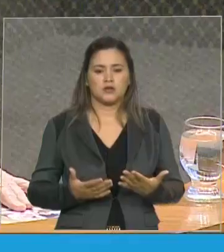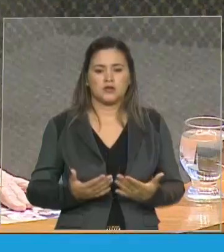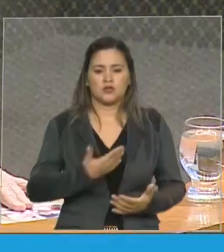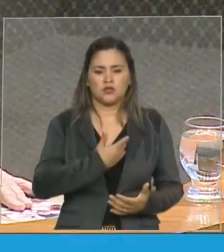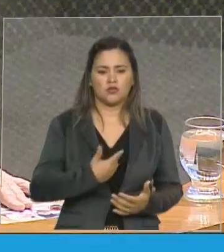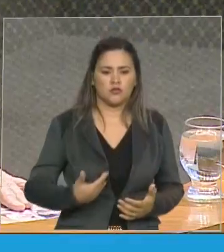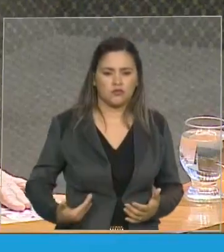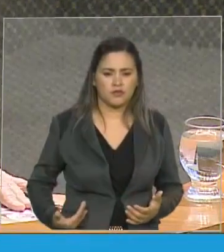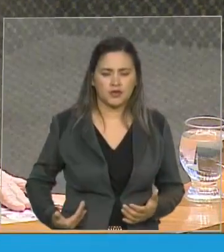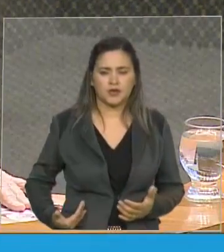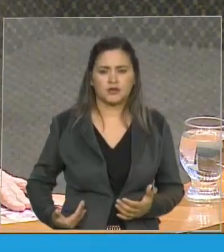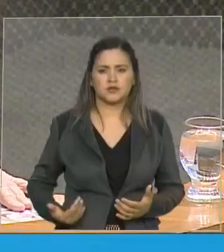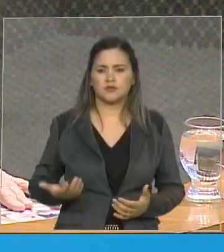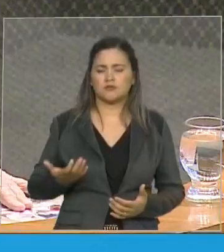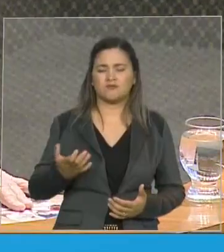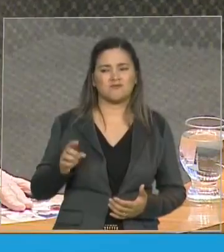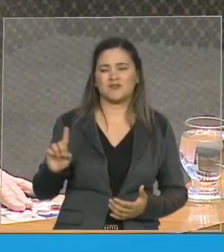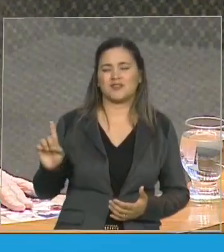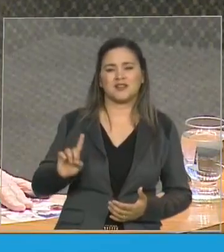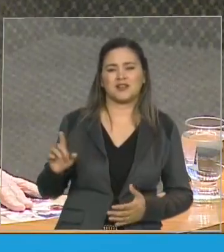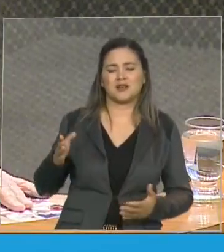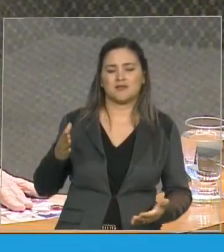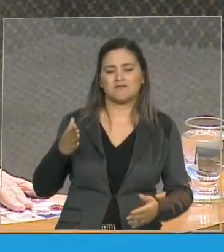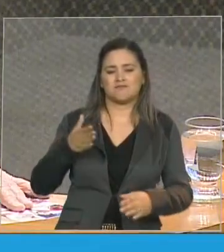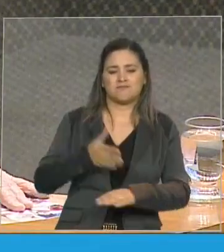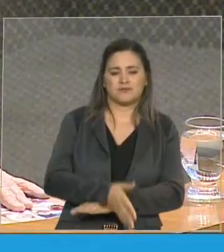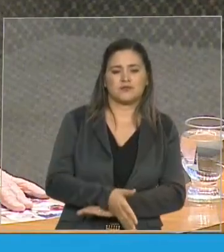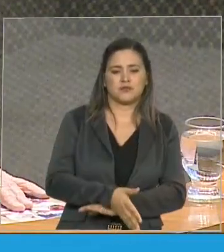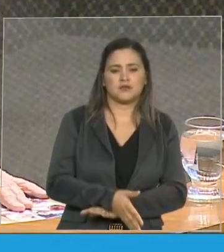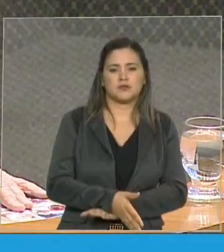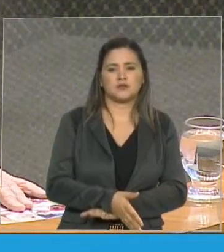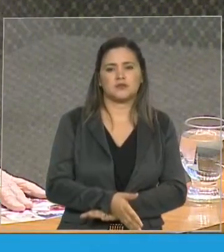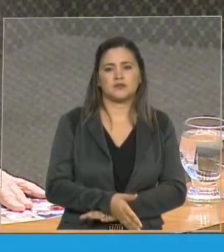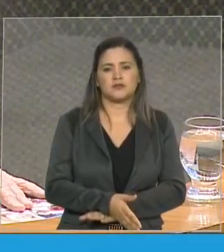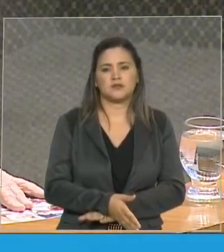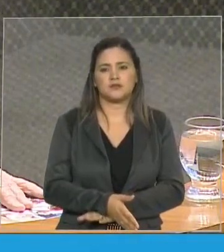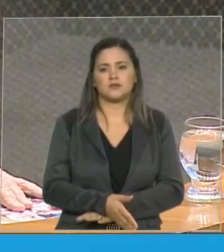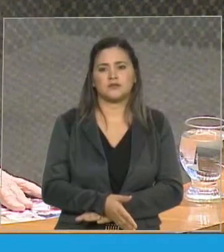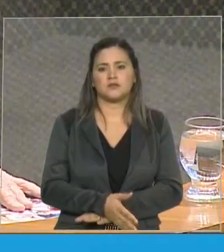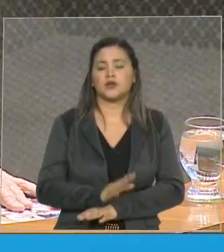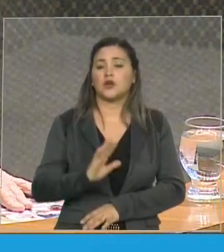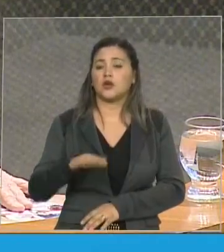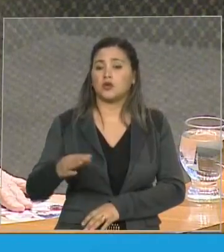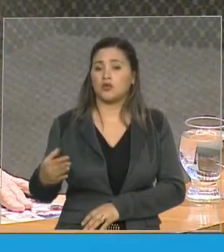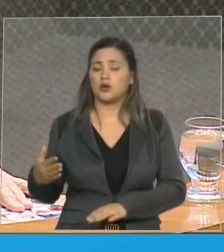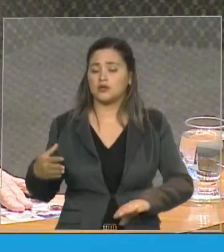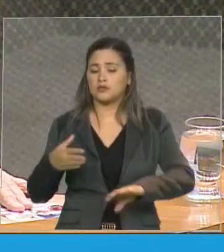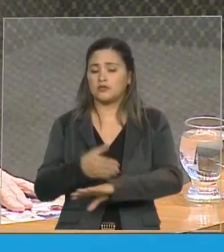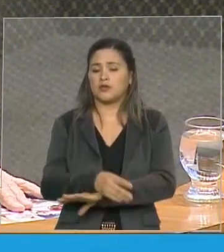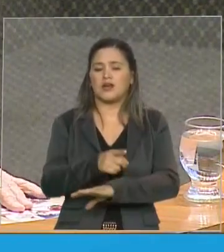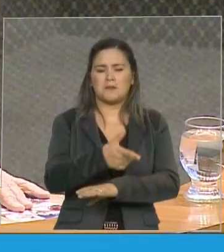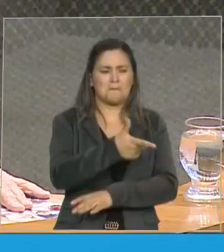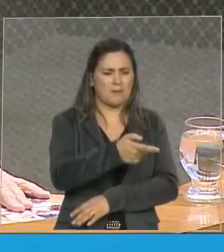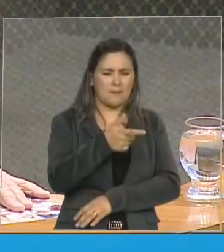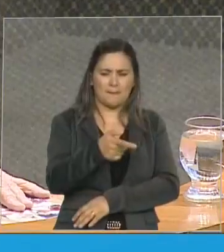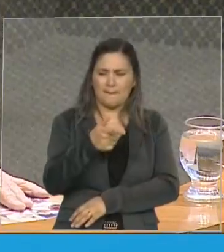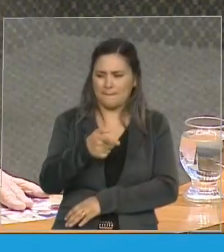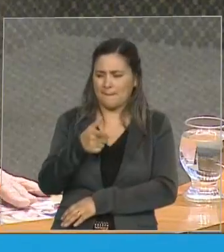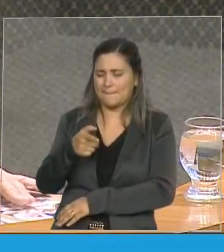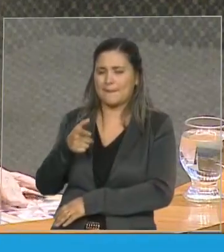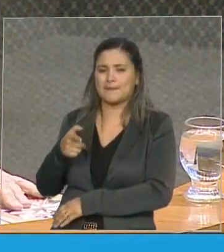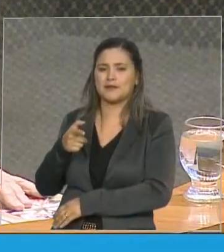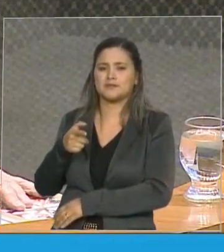Estado, quando chega, é para dar tiro, é para matar. Então, essa questão da